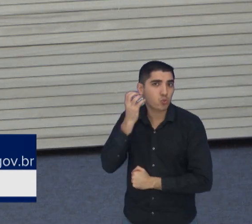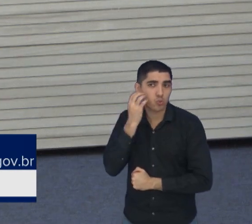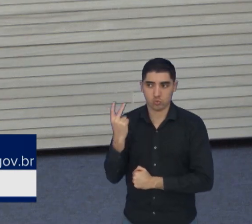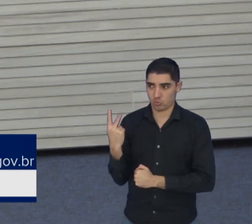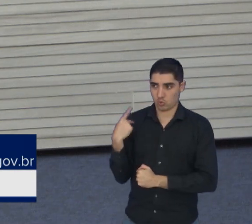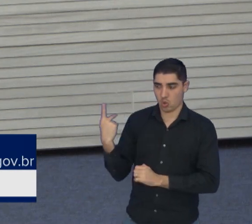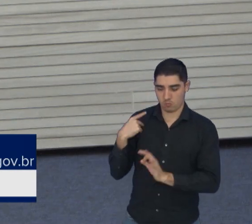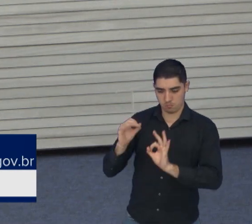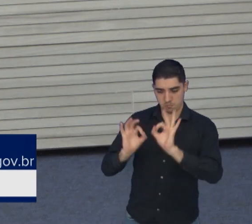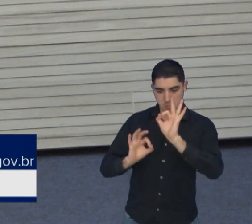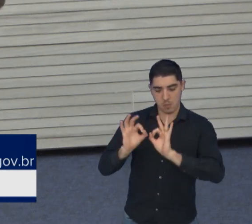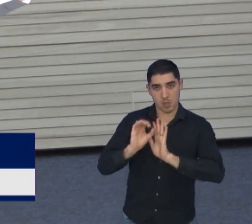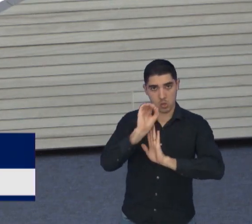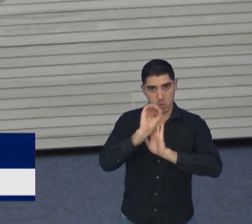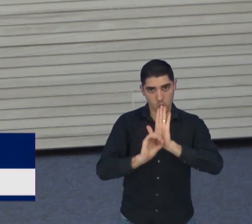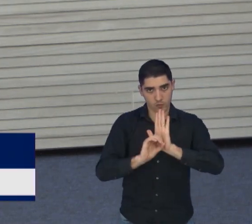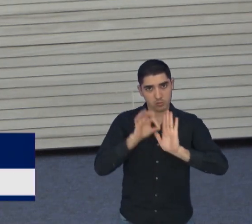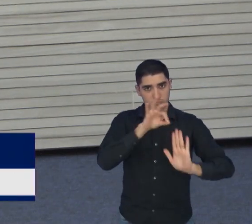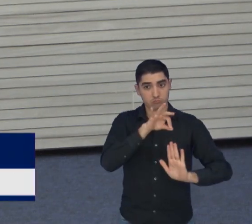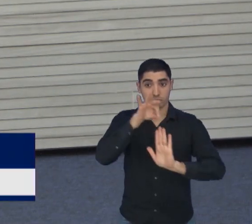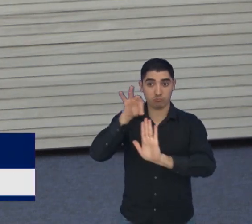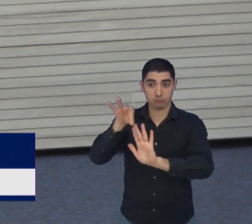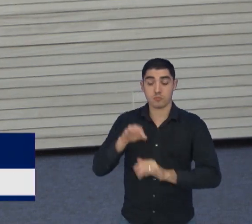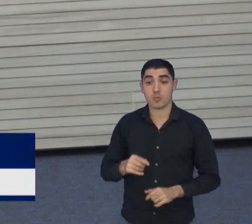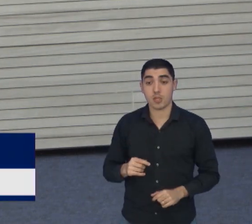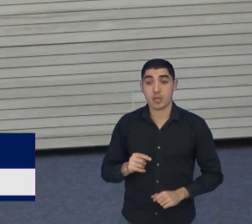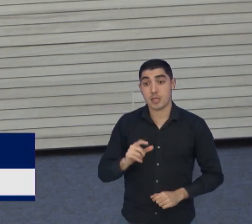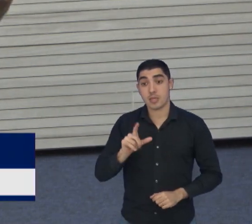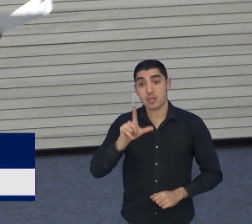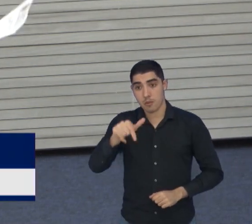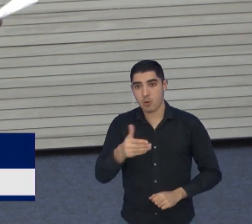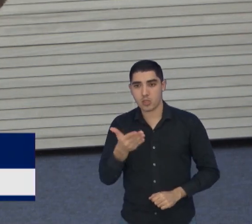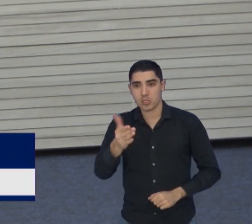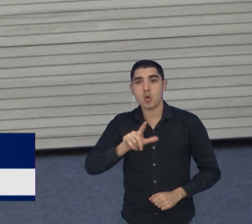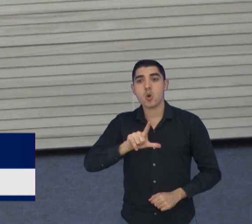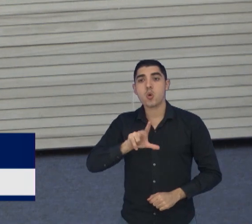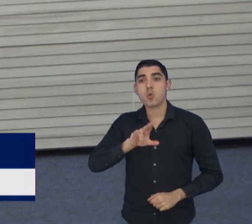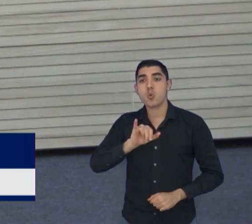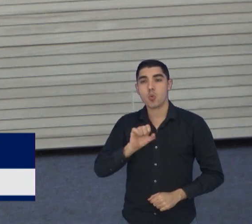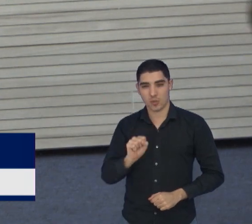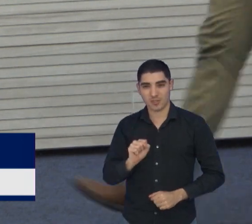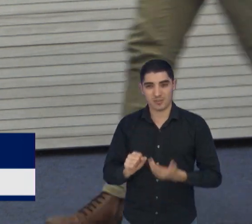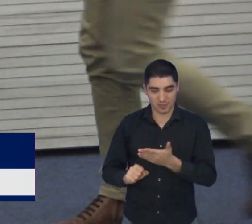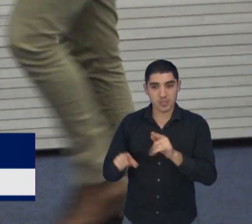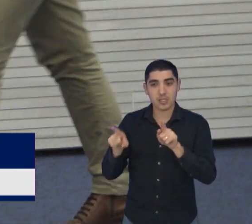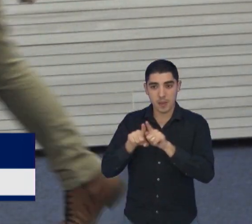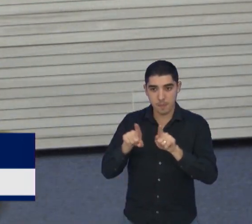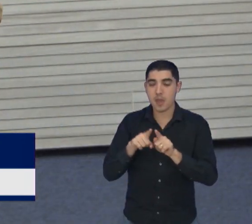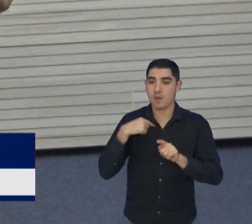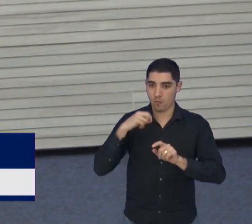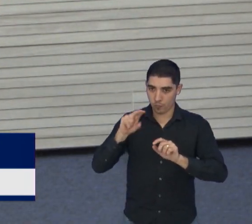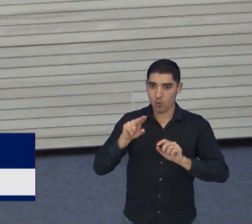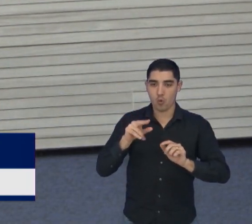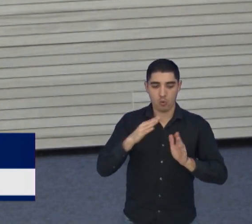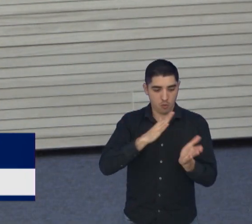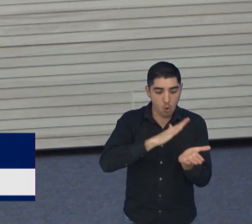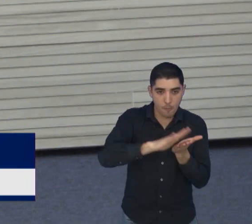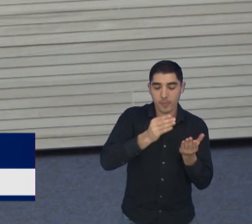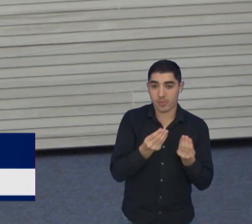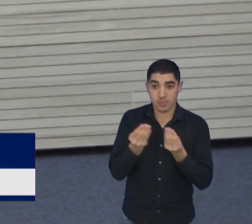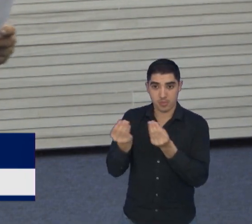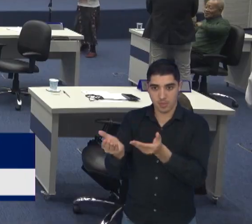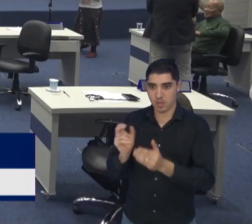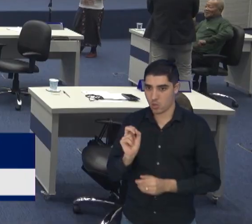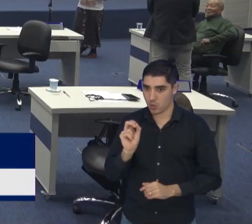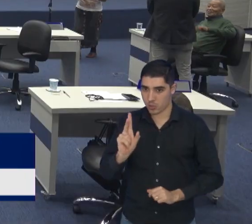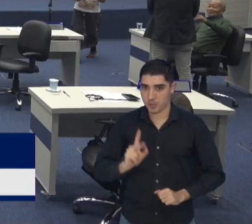esse ofício. Registrar, Luiz, vou passar uma cópia para você acompanhar, porque é um professor da rede municipal e estadual.